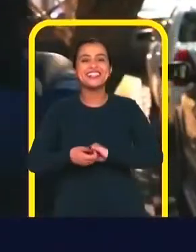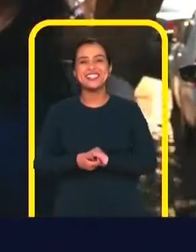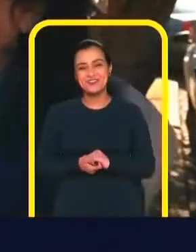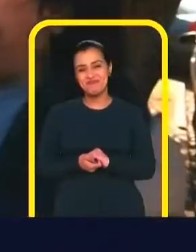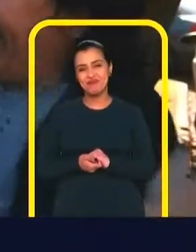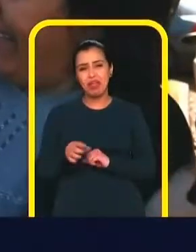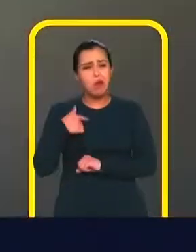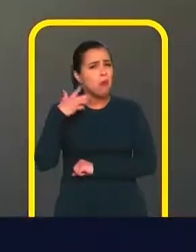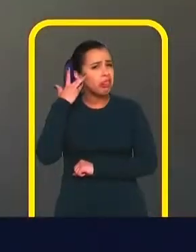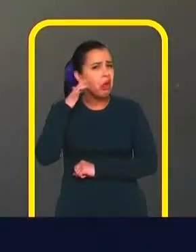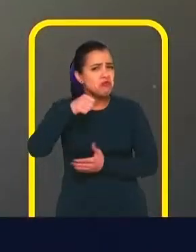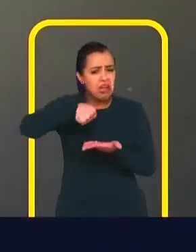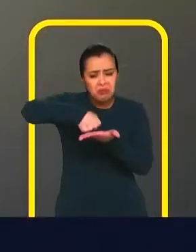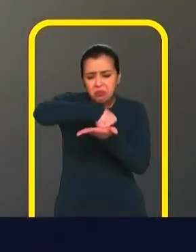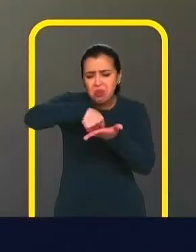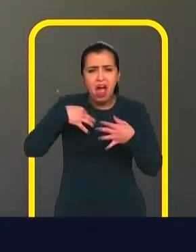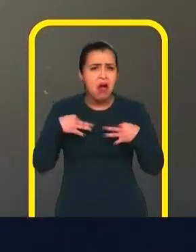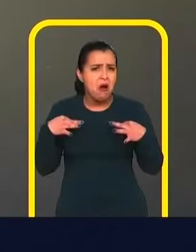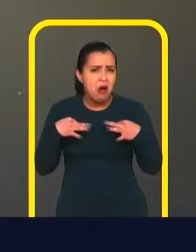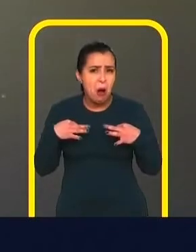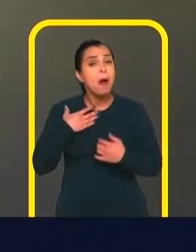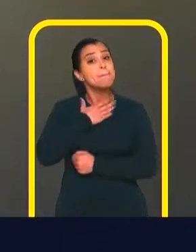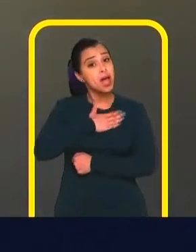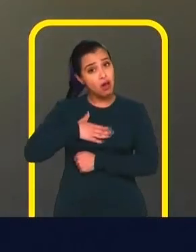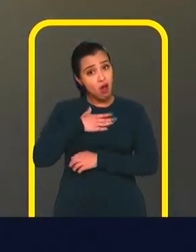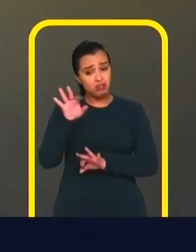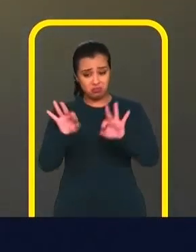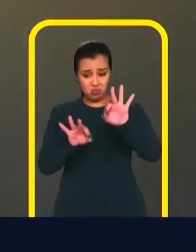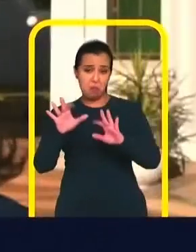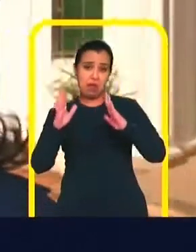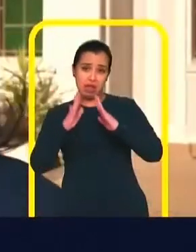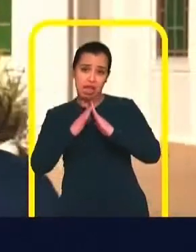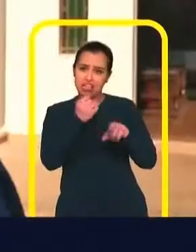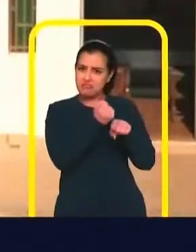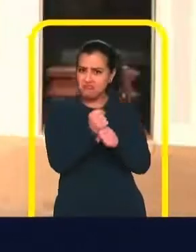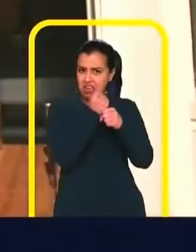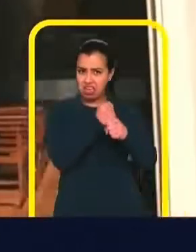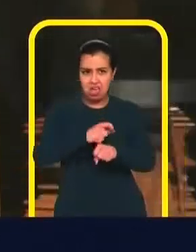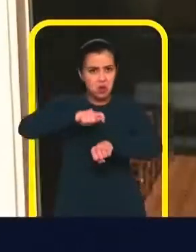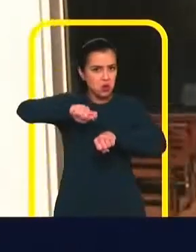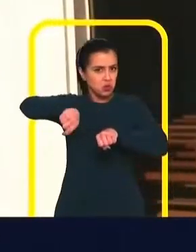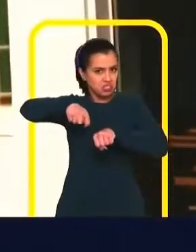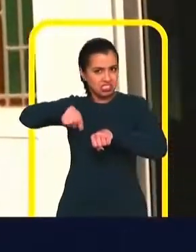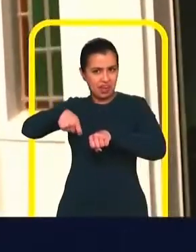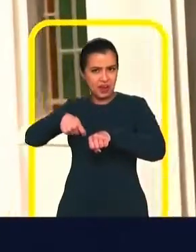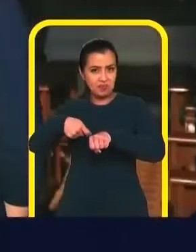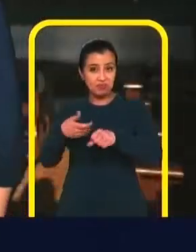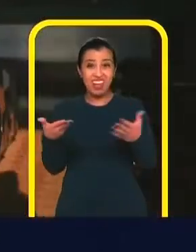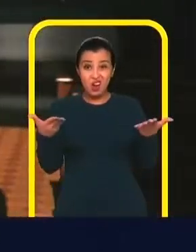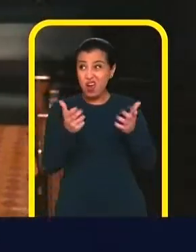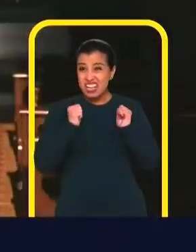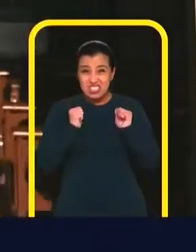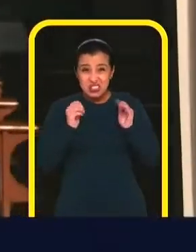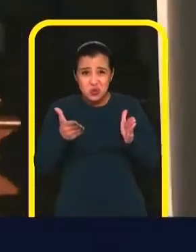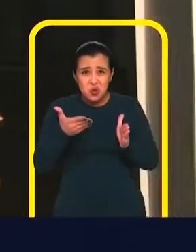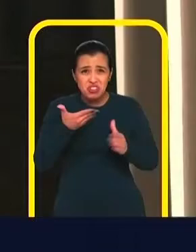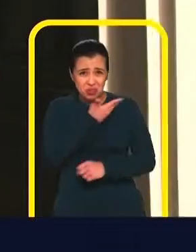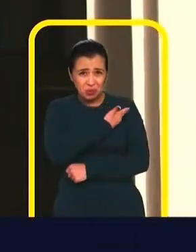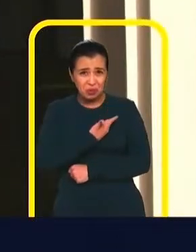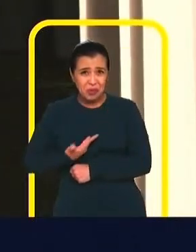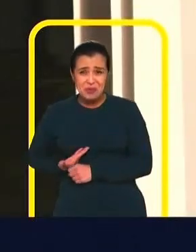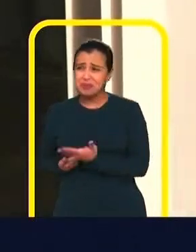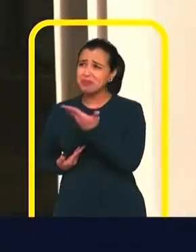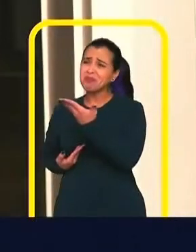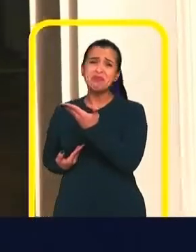Não sei passar roupa, gosto de arrumar casa, de varrer, de cozinhar. postura do presidente chocou todo mundo. Onde já se viu